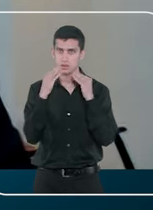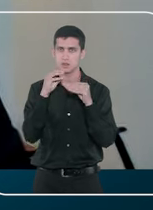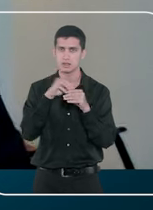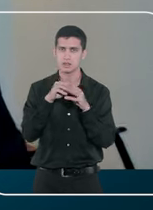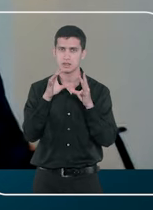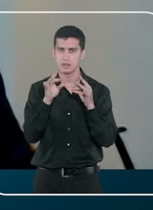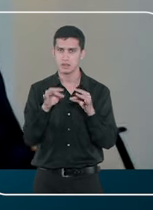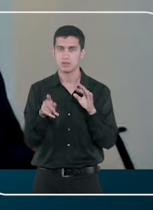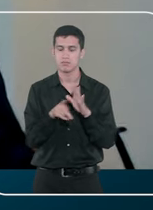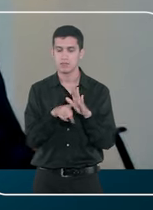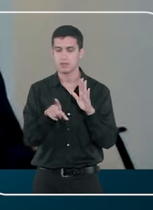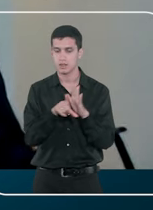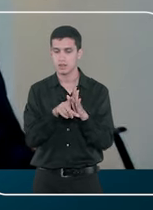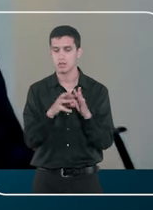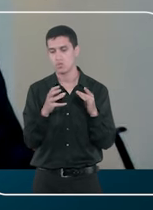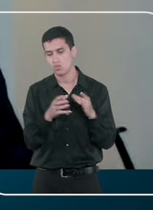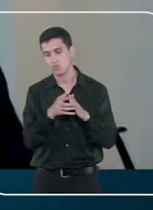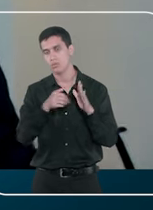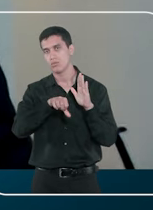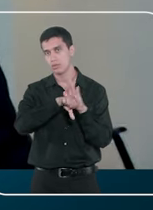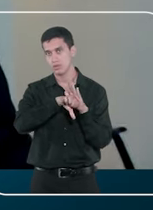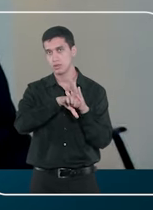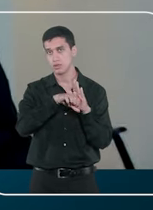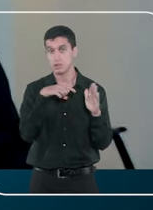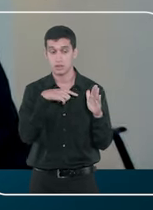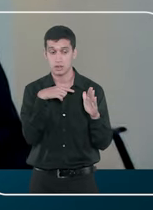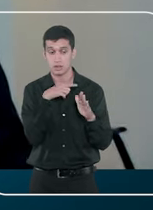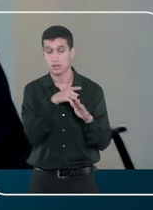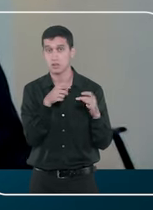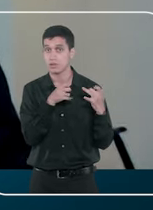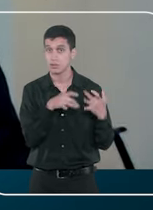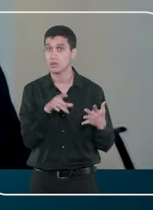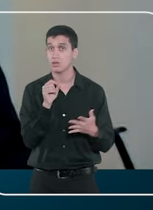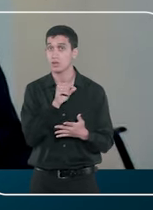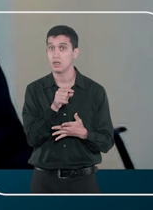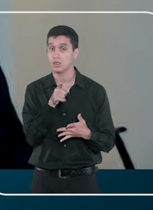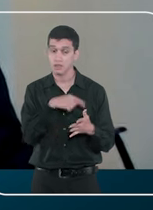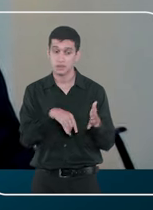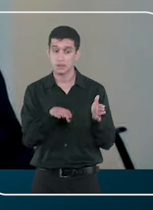específica da Lei de Organizações Criminosas, que diz que esse